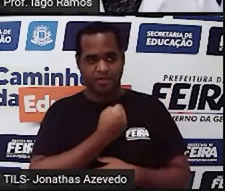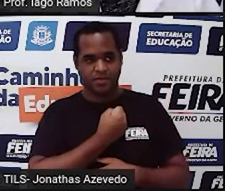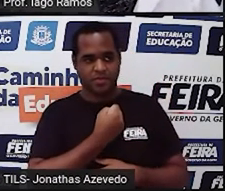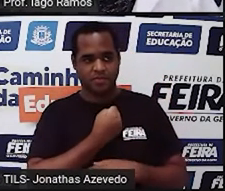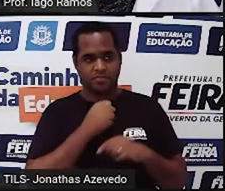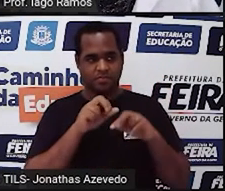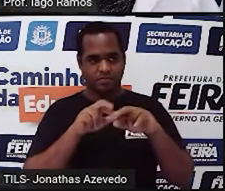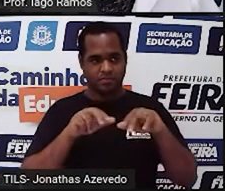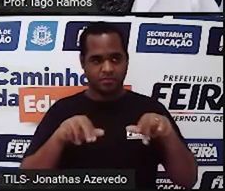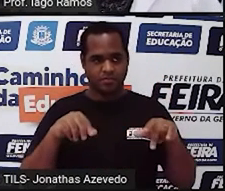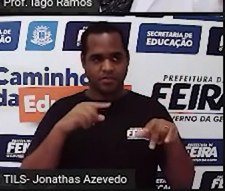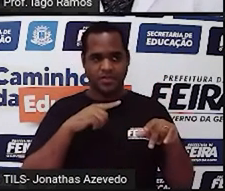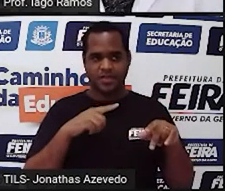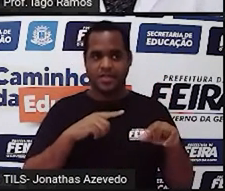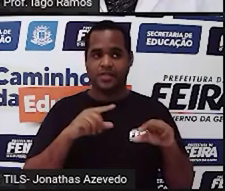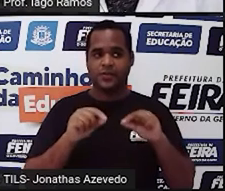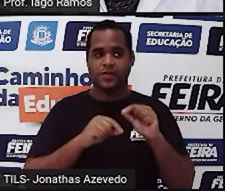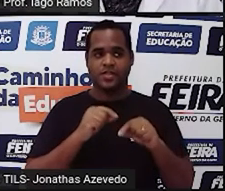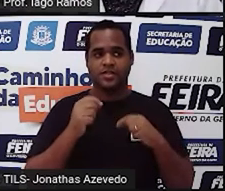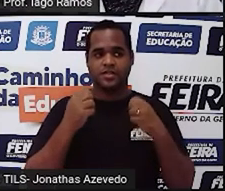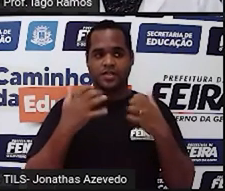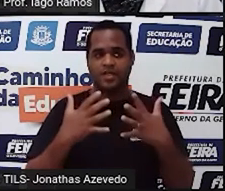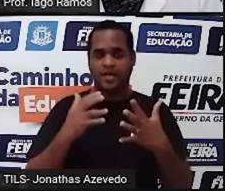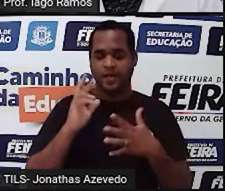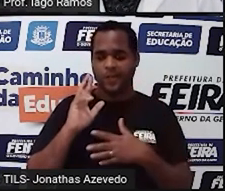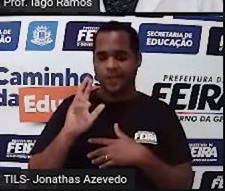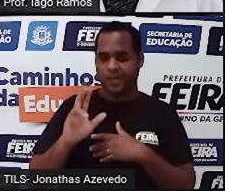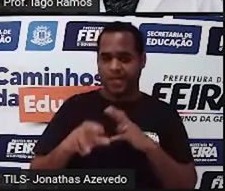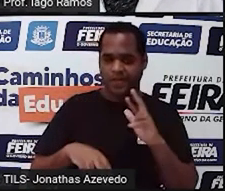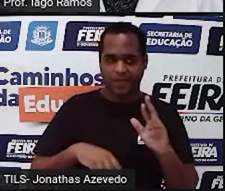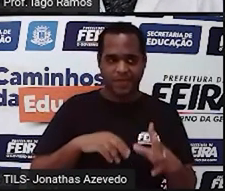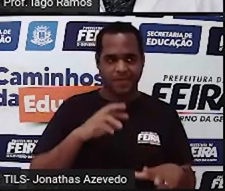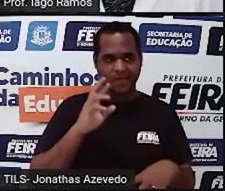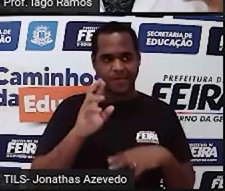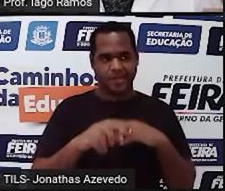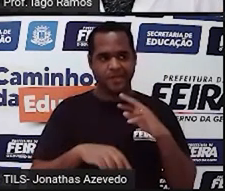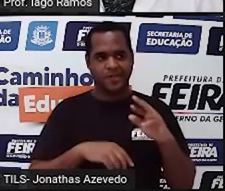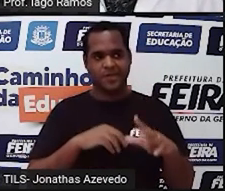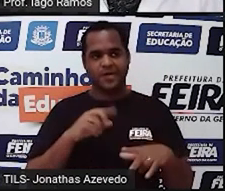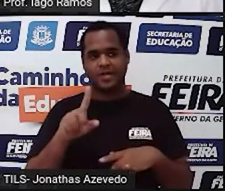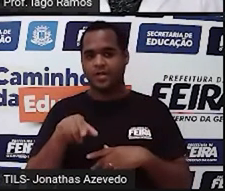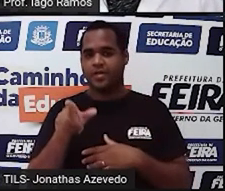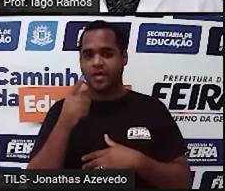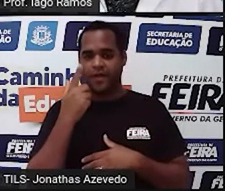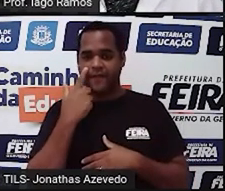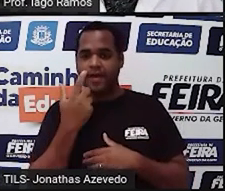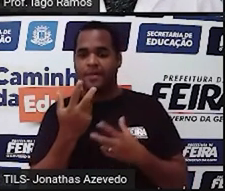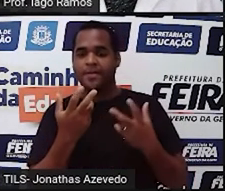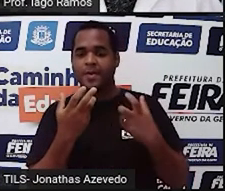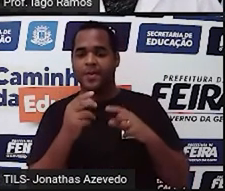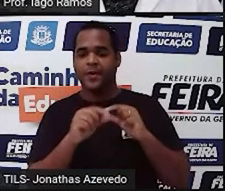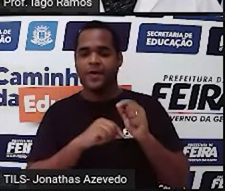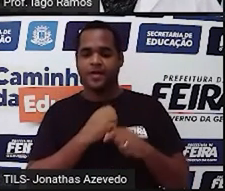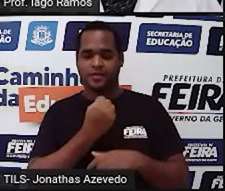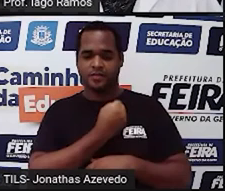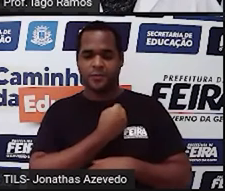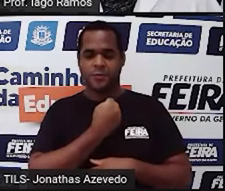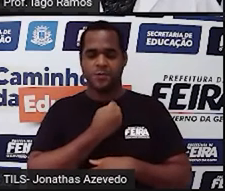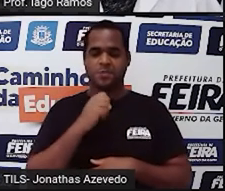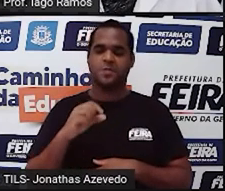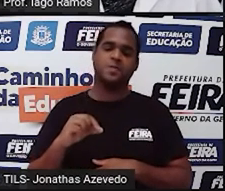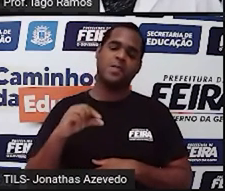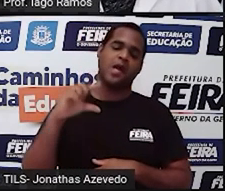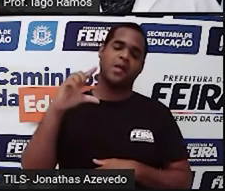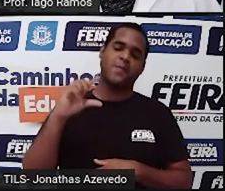estão na frente eles seriam diferentes e a gente olhava quem era o maior menor mais pois